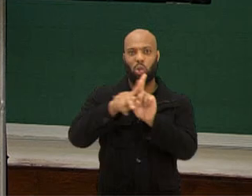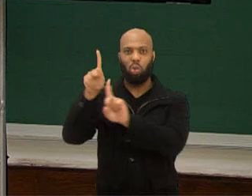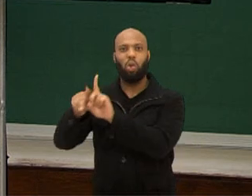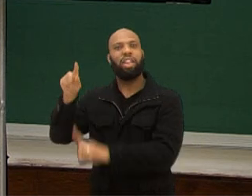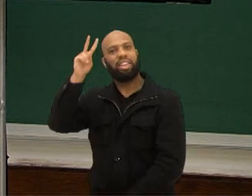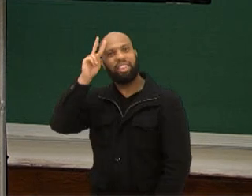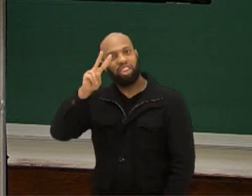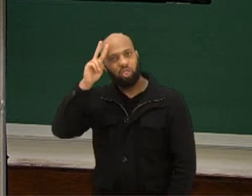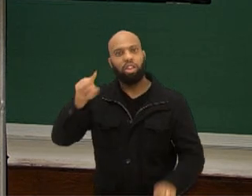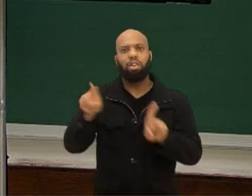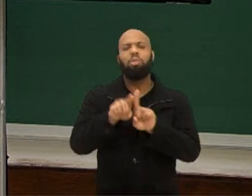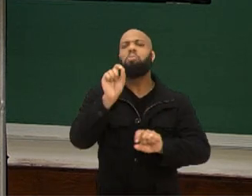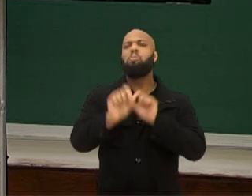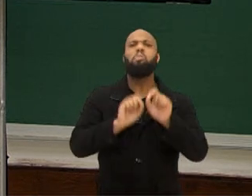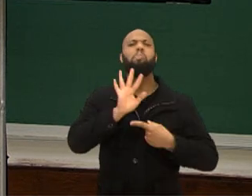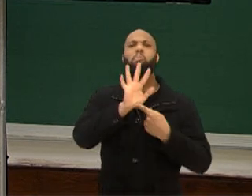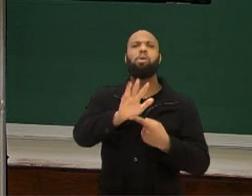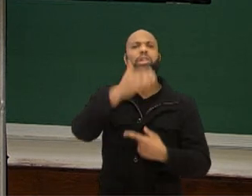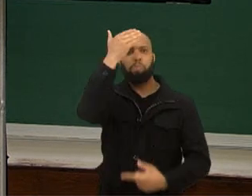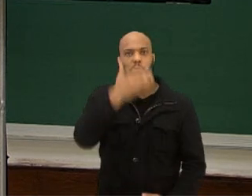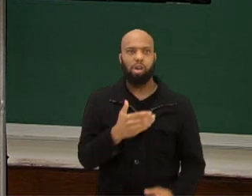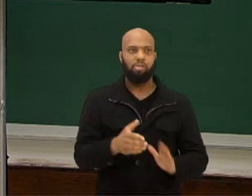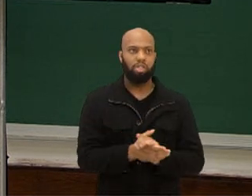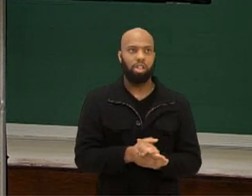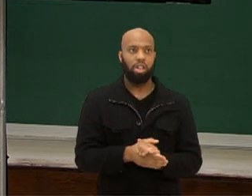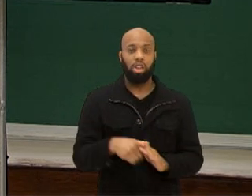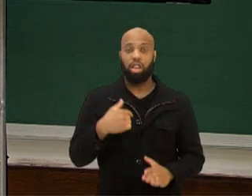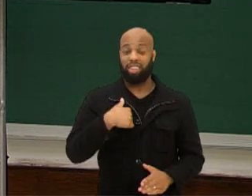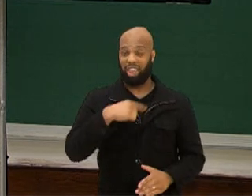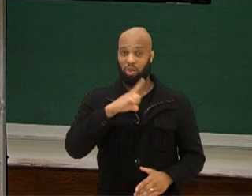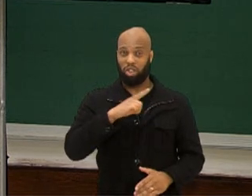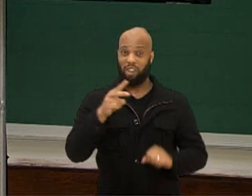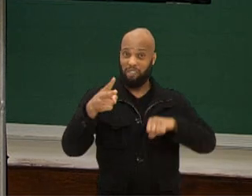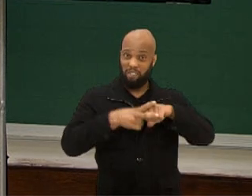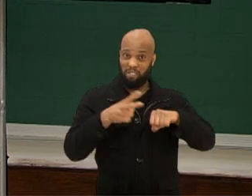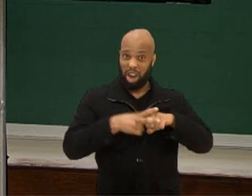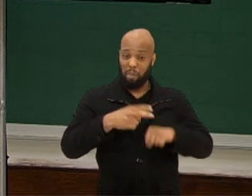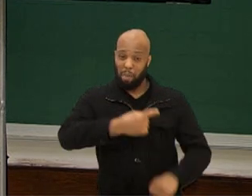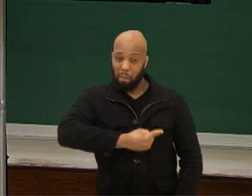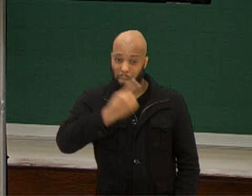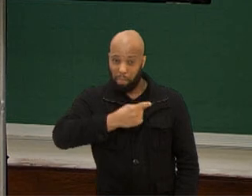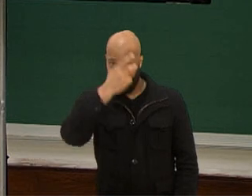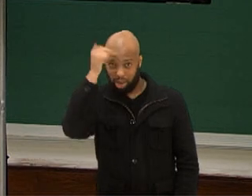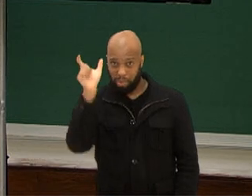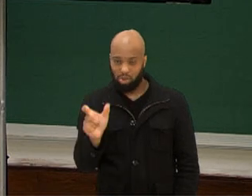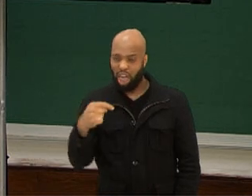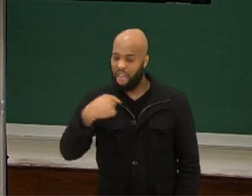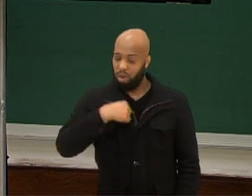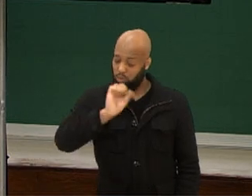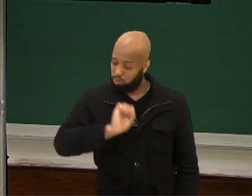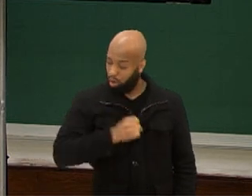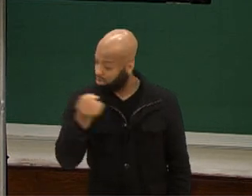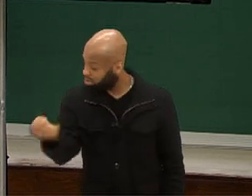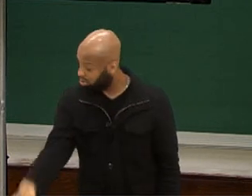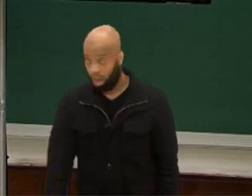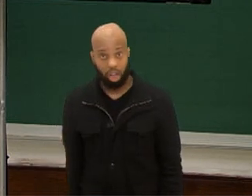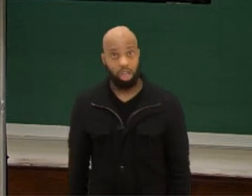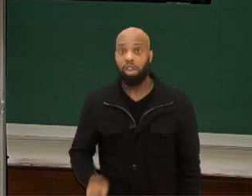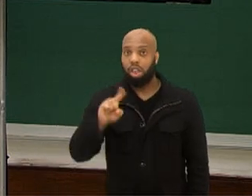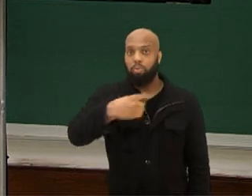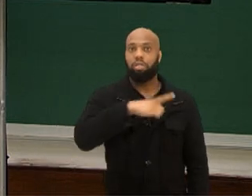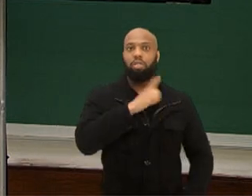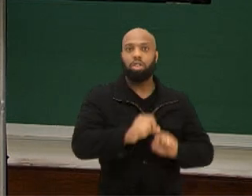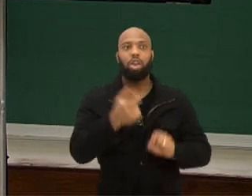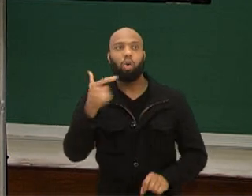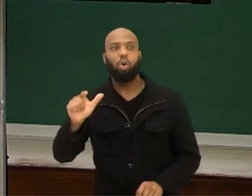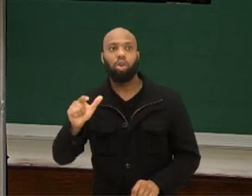que mostra ser o narrador personagem? Primeira coisa, eu tenho ali o verbo em primeira pessoa. Eu odeio. E depois eu